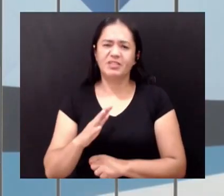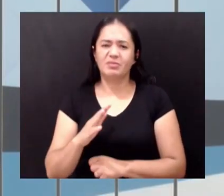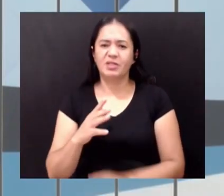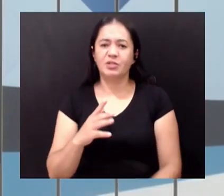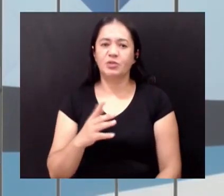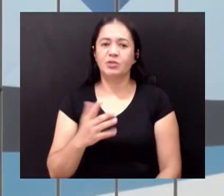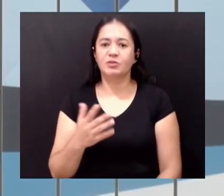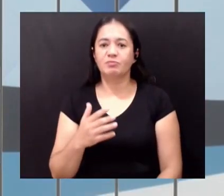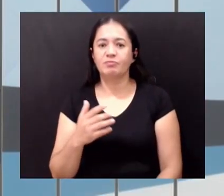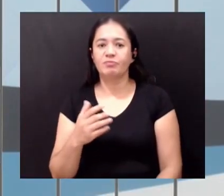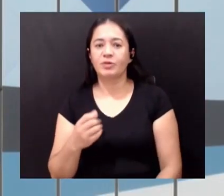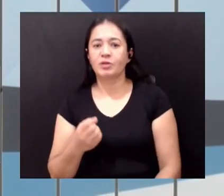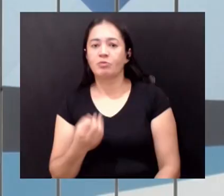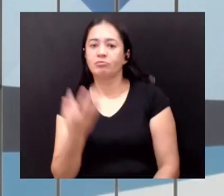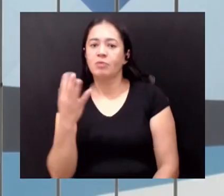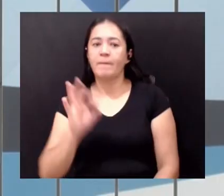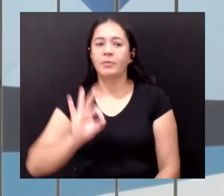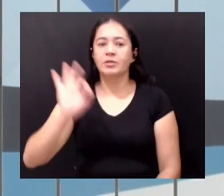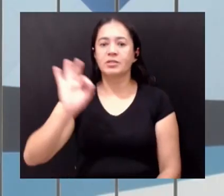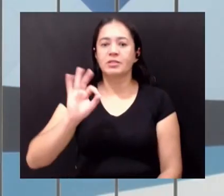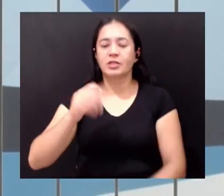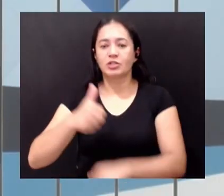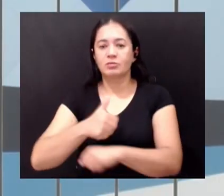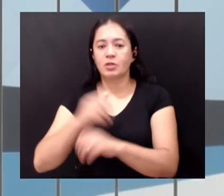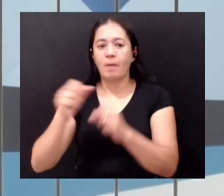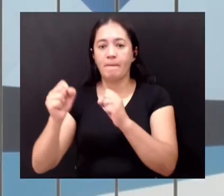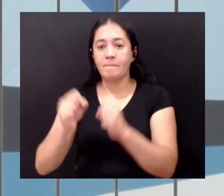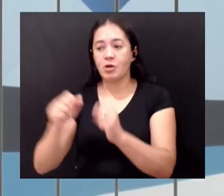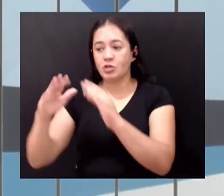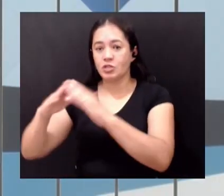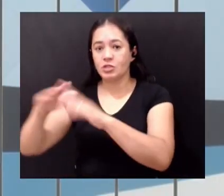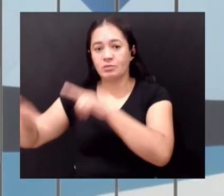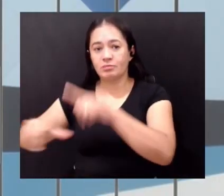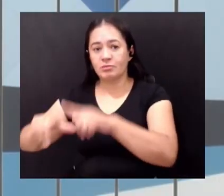pode ficar em casa, normalmente vão ser essas pessoas que estão mais atreladas a trabalhos mais